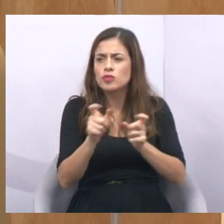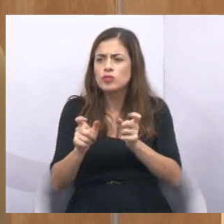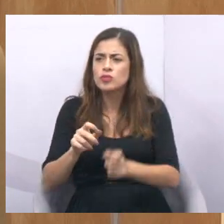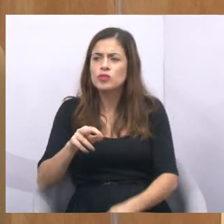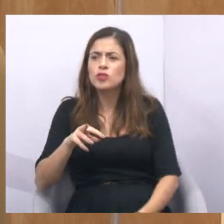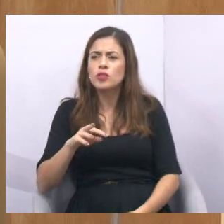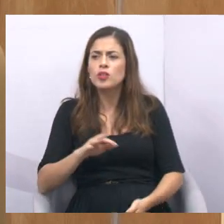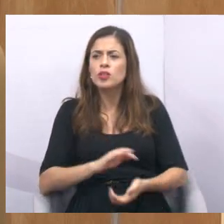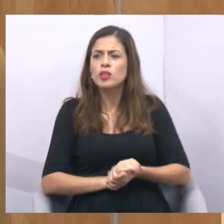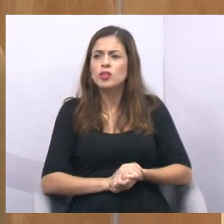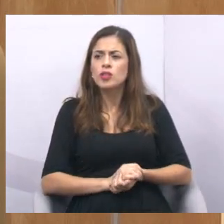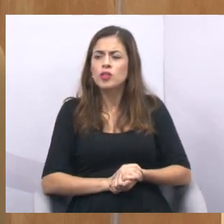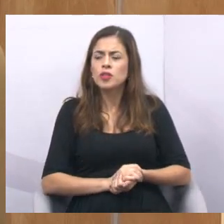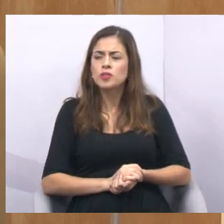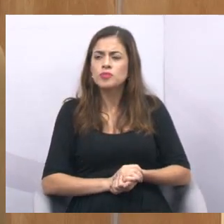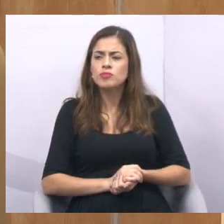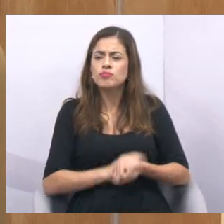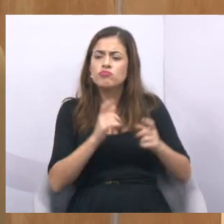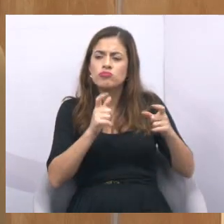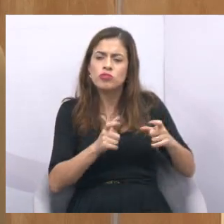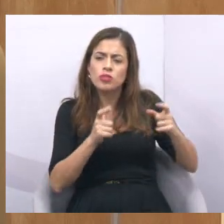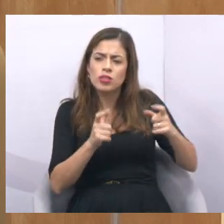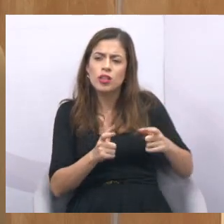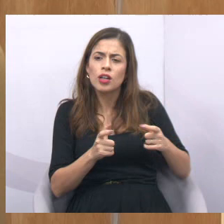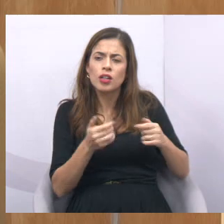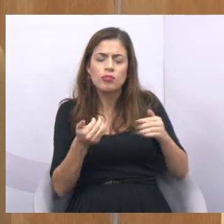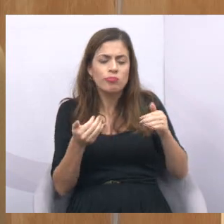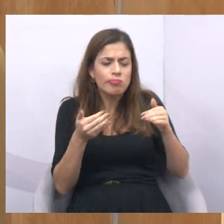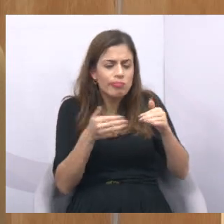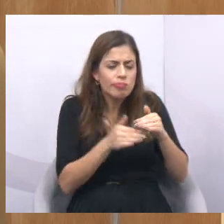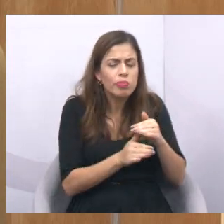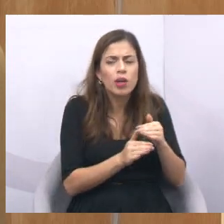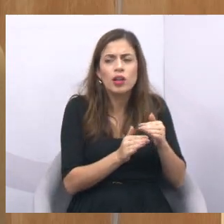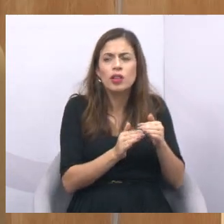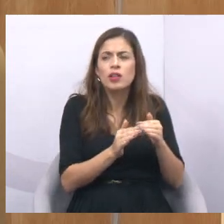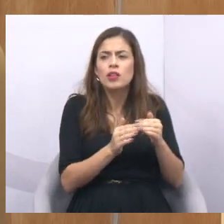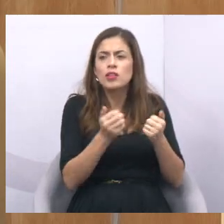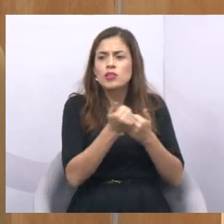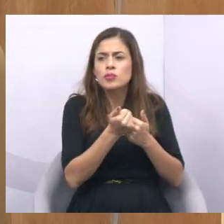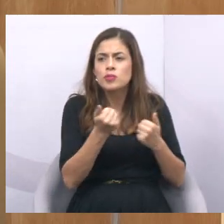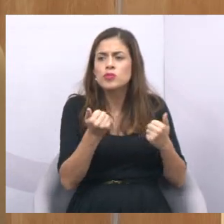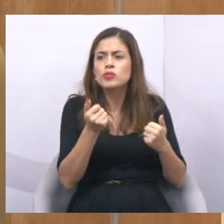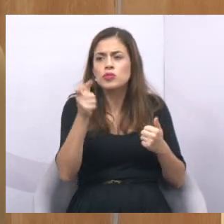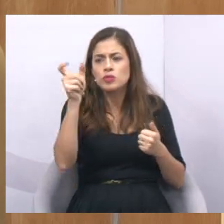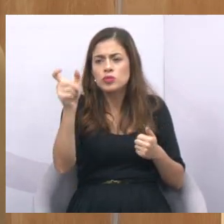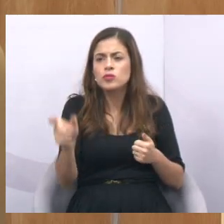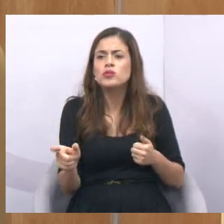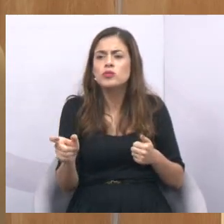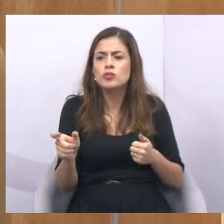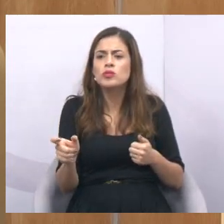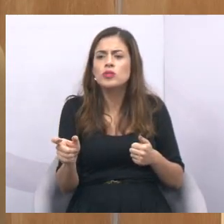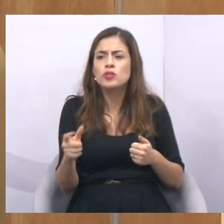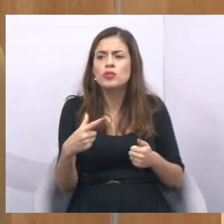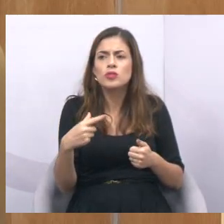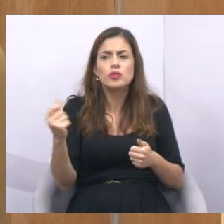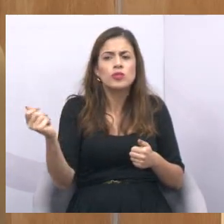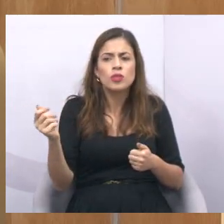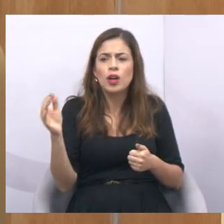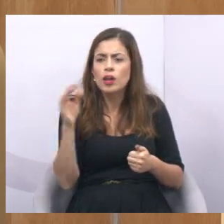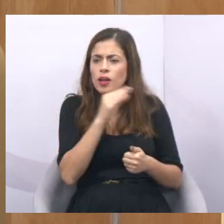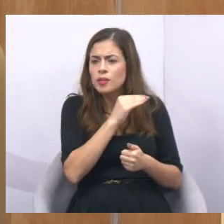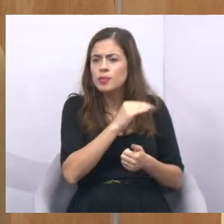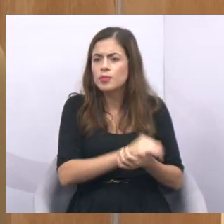Renê, aquele ambiente, e eu entrei já direto, substituindo um jogador que vagou na equipe